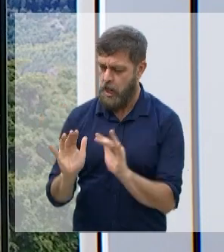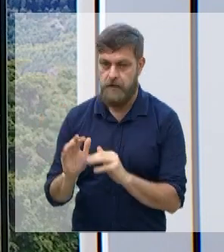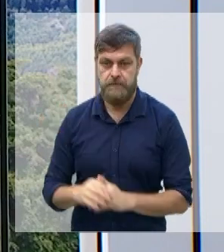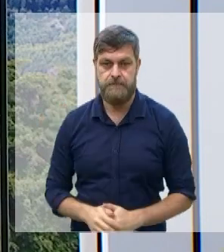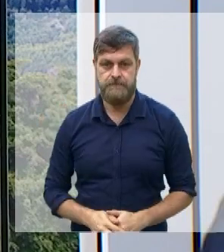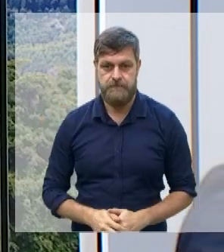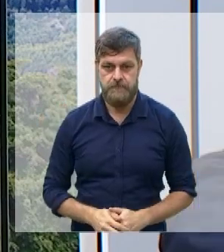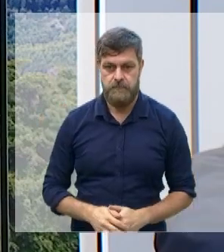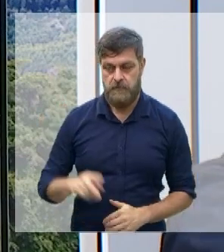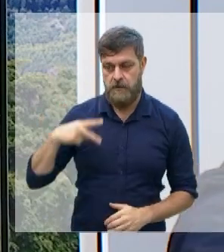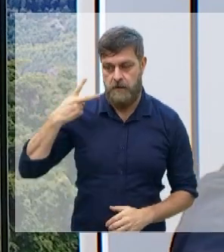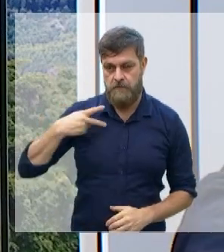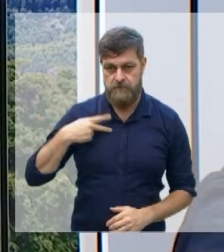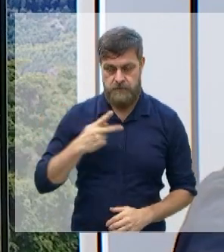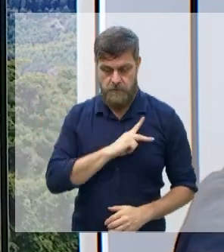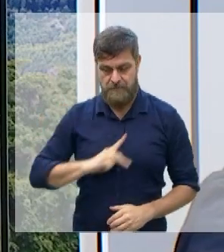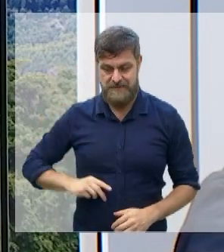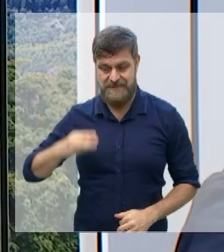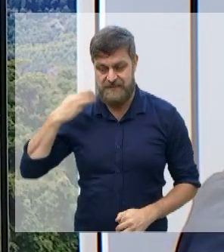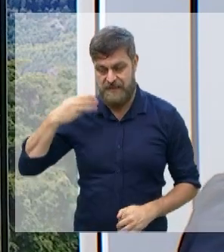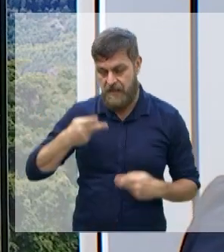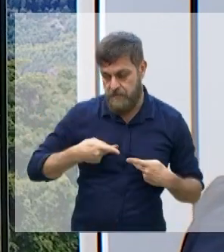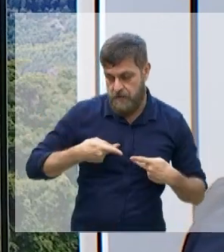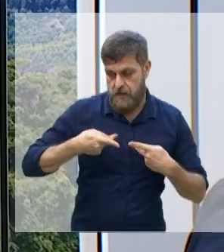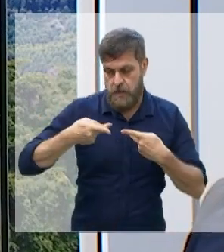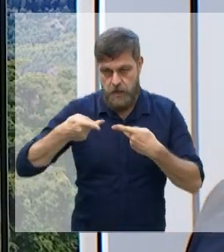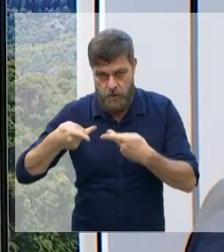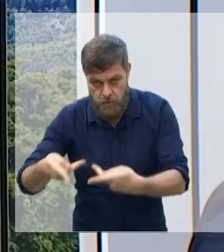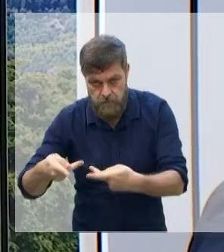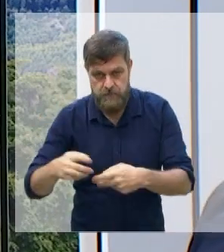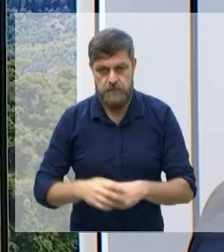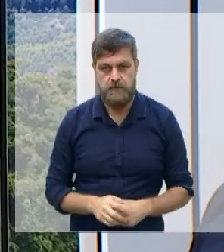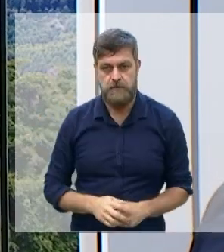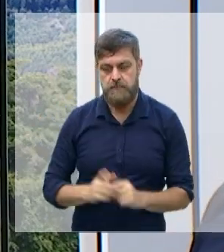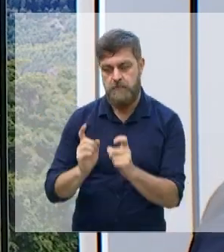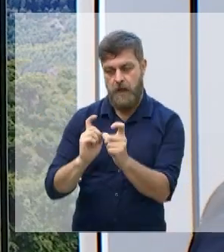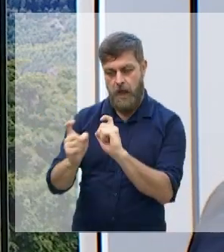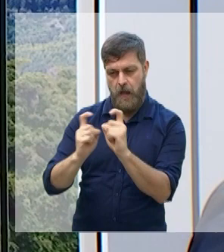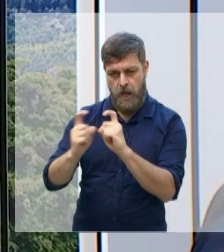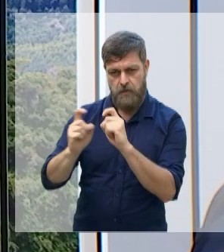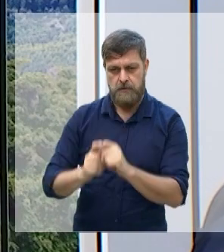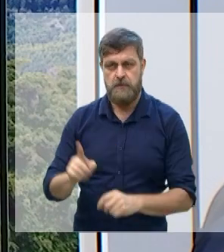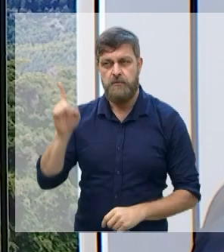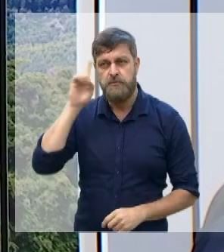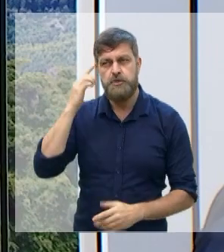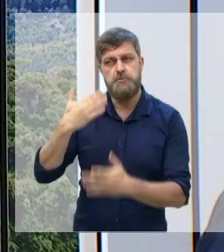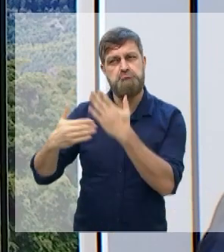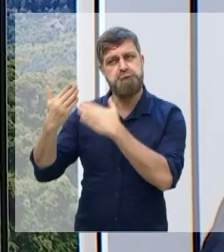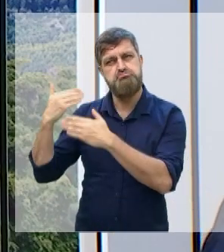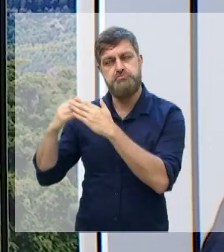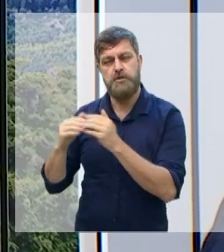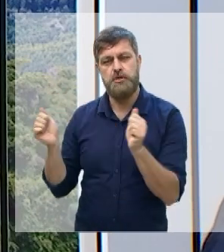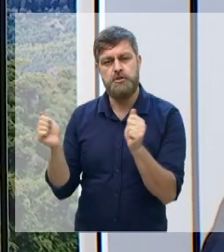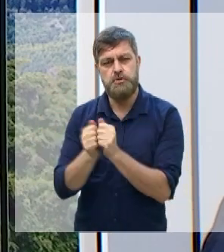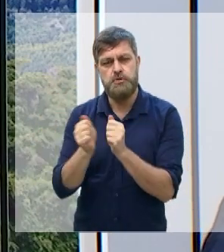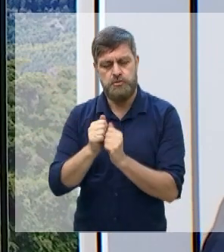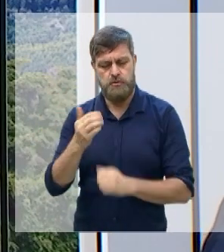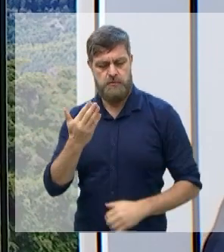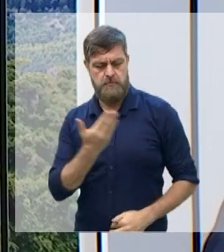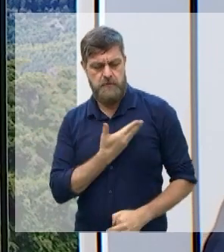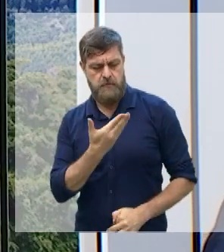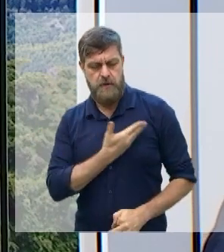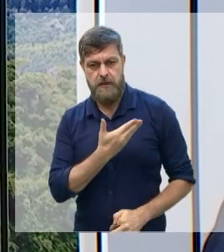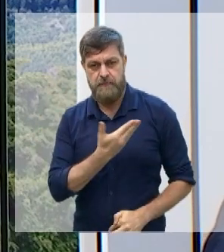convidado pelo vereador marcos bernardelli que é o presidente da câmara para uma reunião alguns dias estive aqui junto com meu amigo